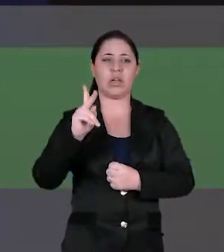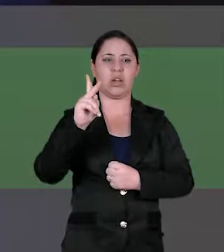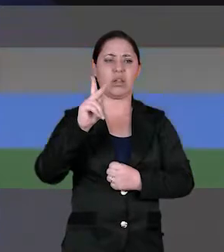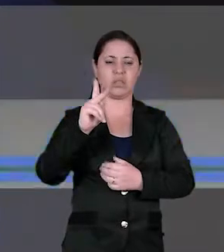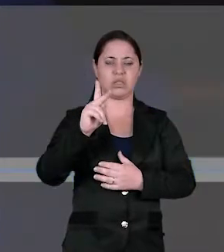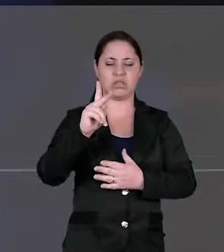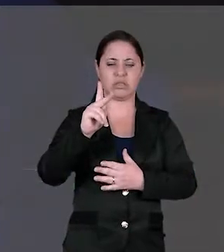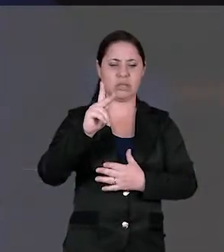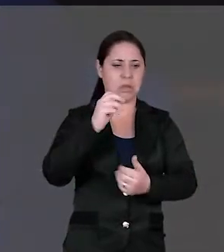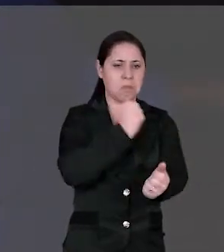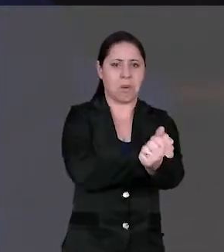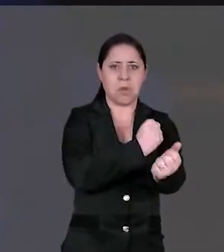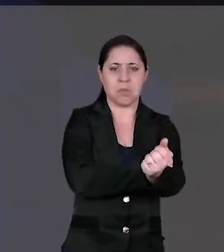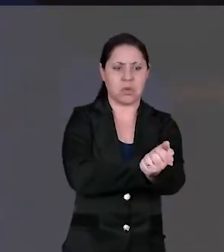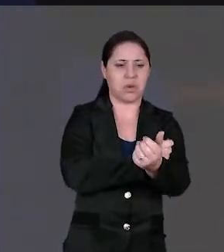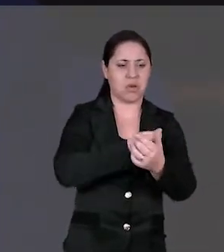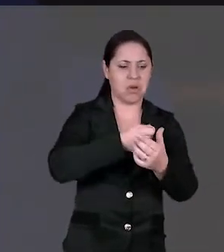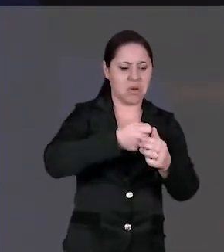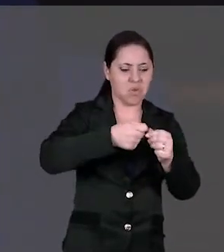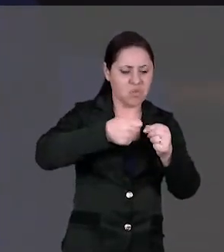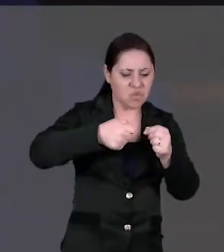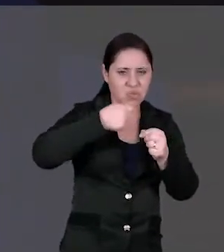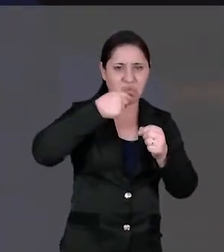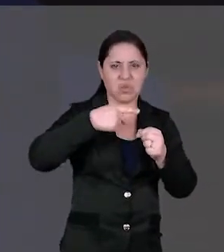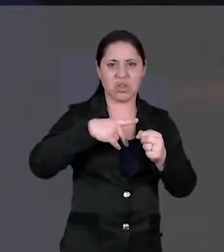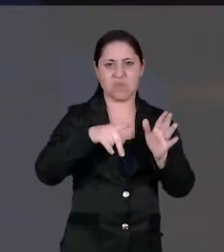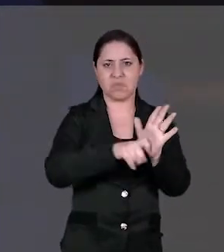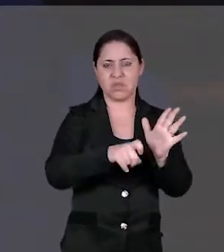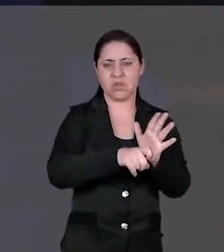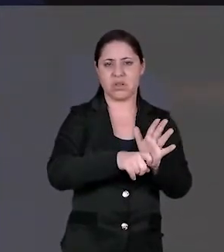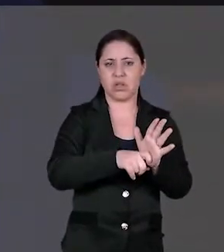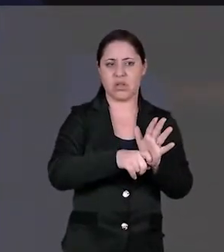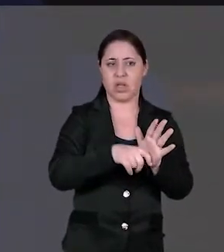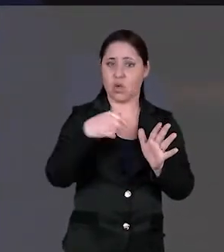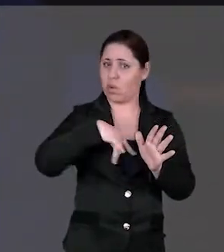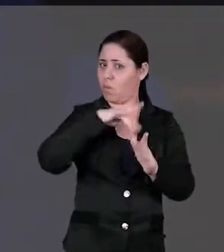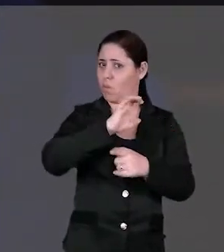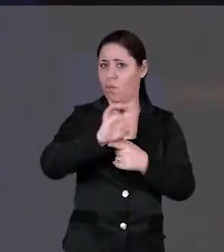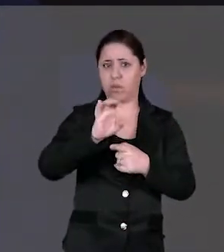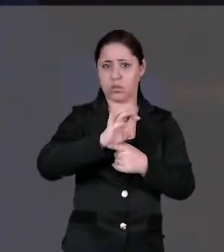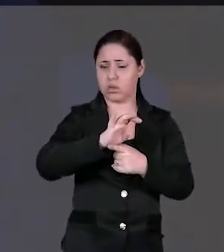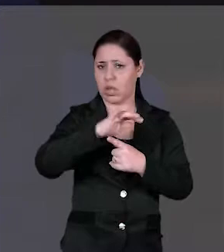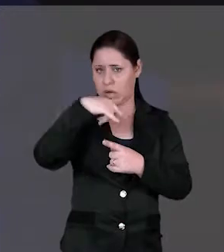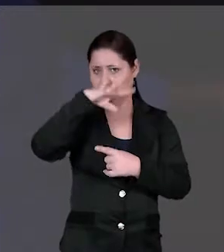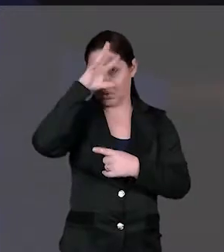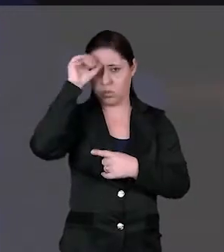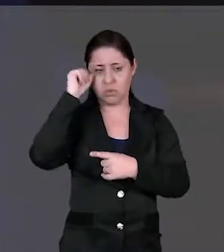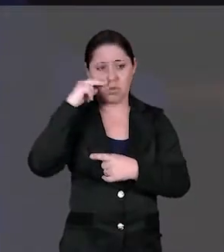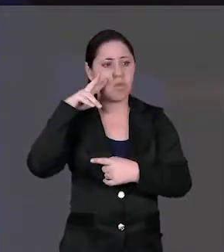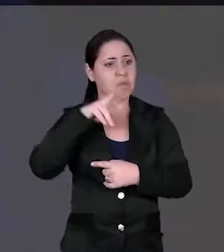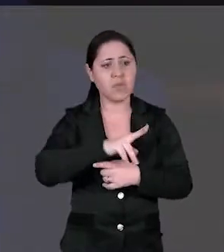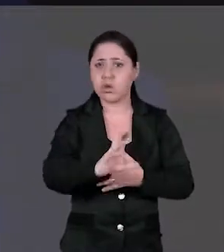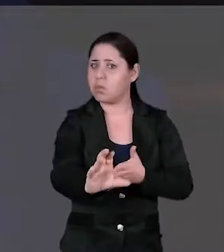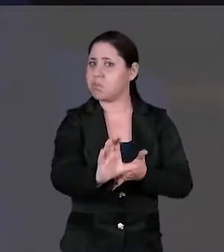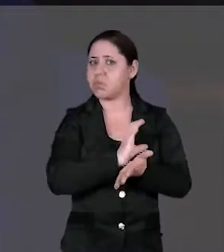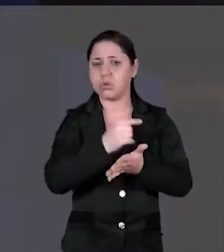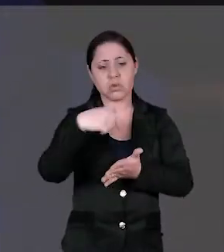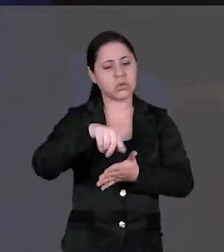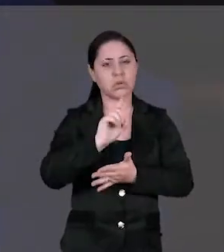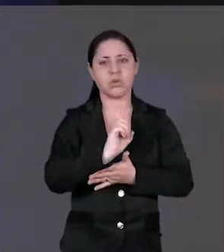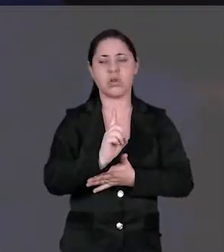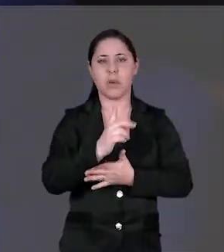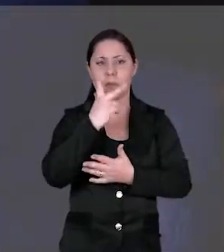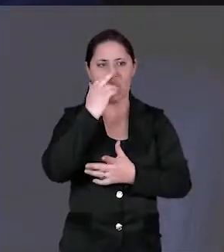gastado 475 milhões, né, no enfrentamento ao crack. Eu não vi esse recurso chegando aqui no Mato Grosso do